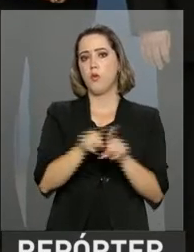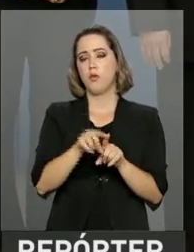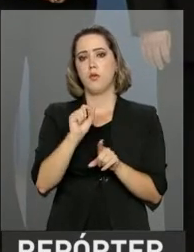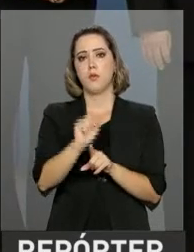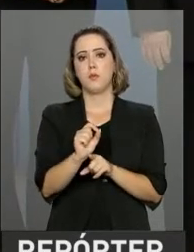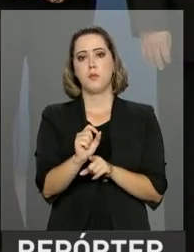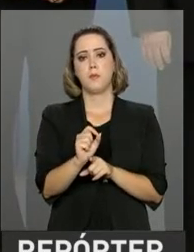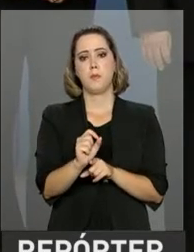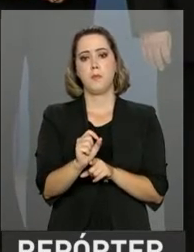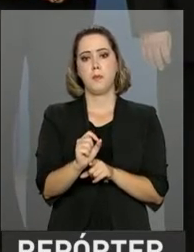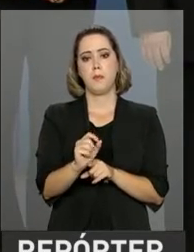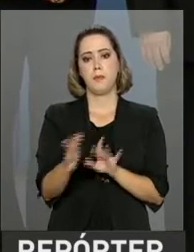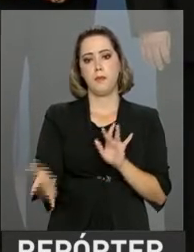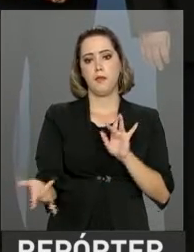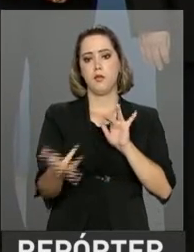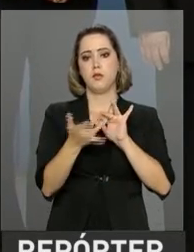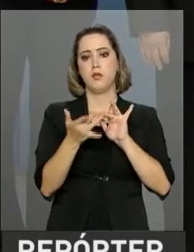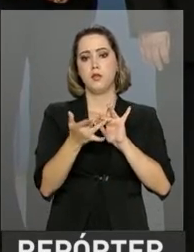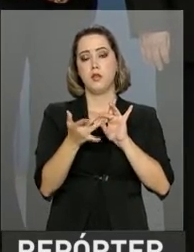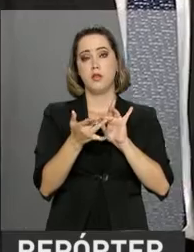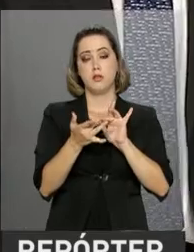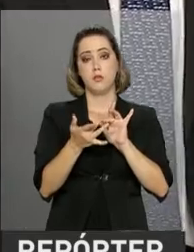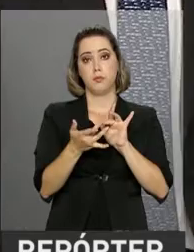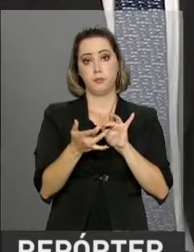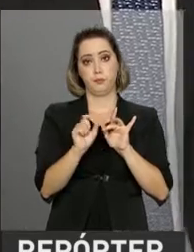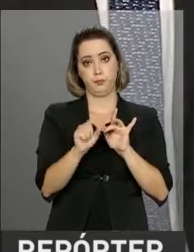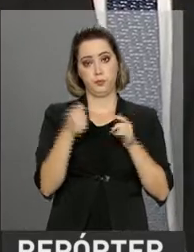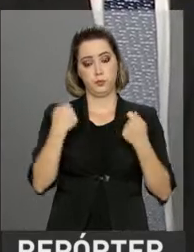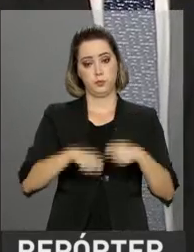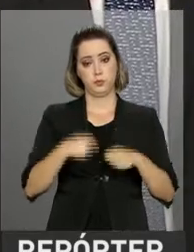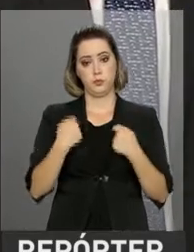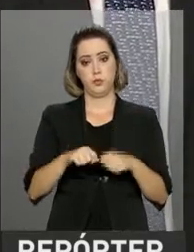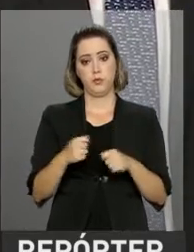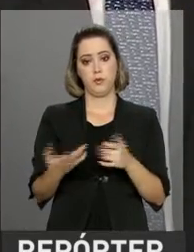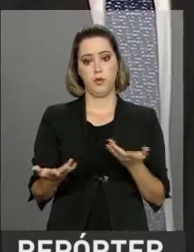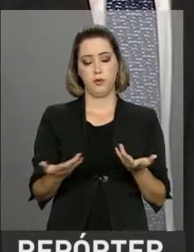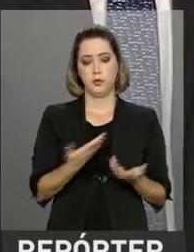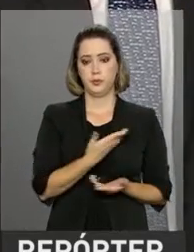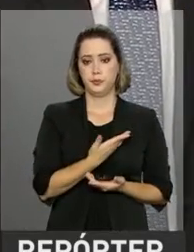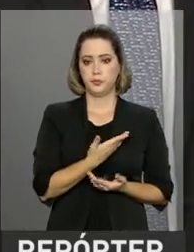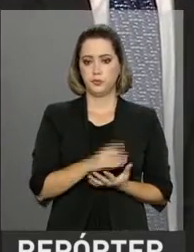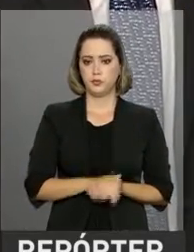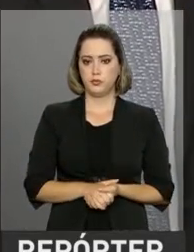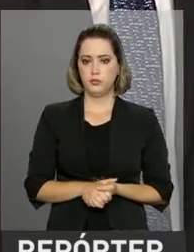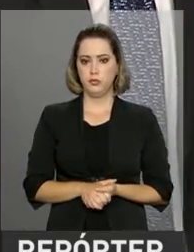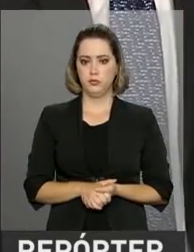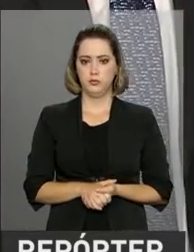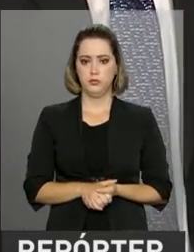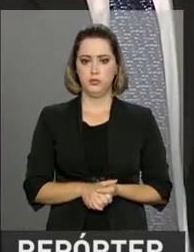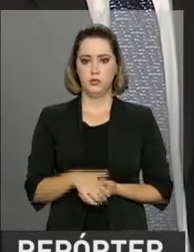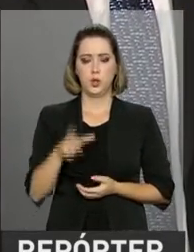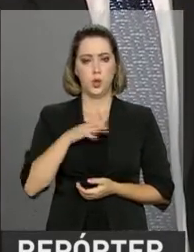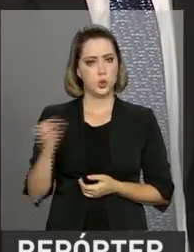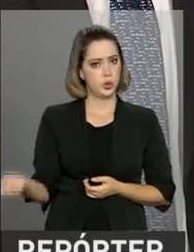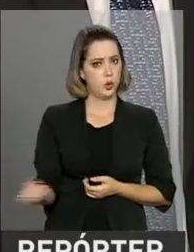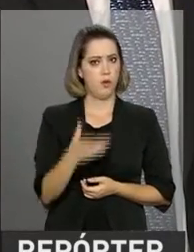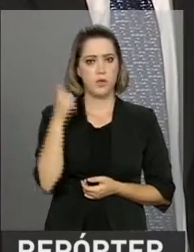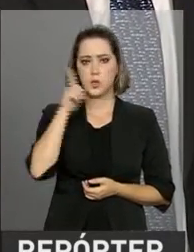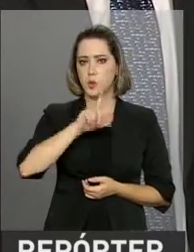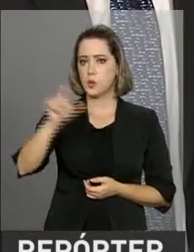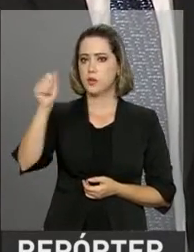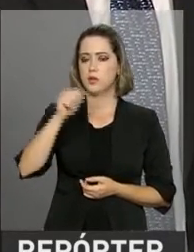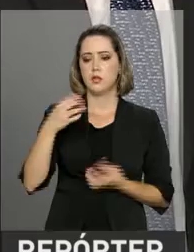objeto comentava a rede celular tenha uma vinculação com conquistas tecnológicas do